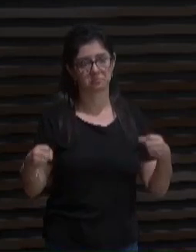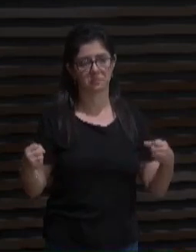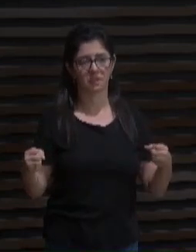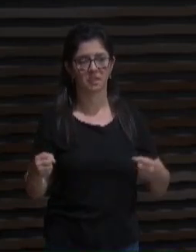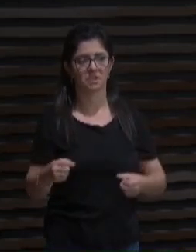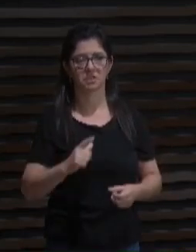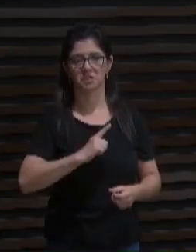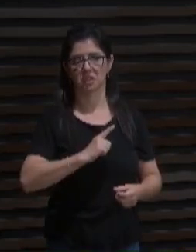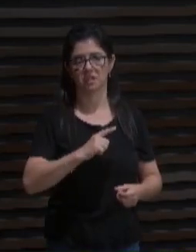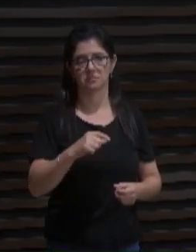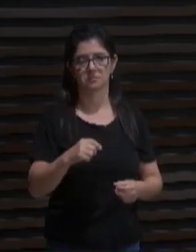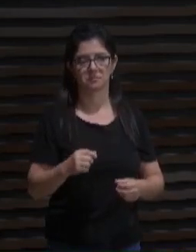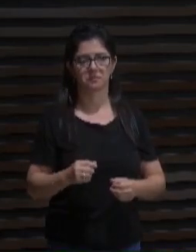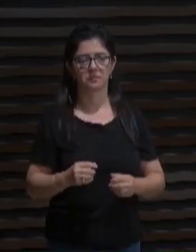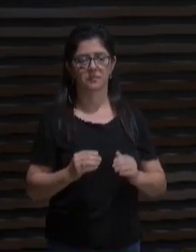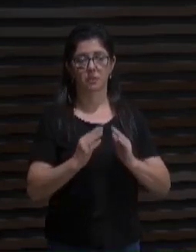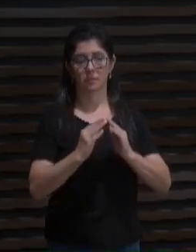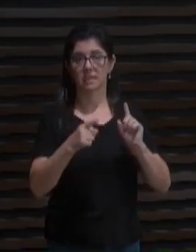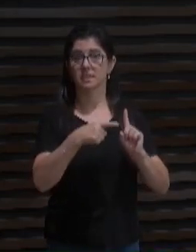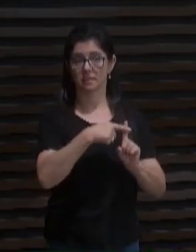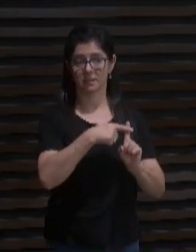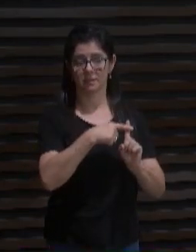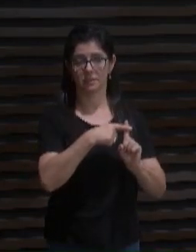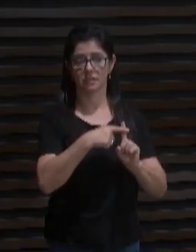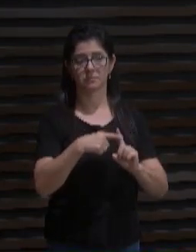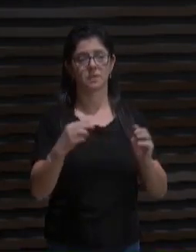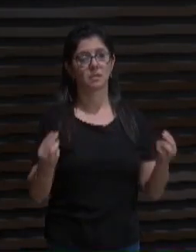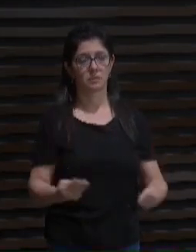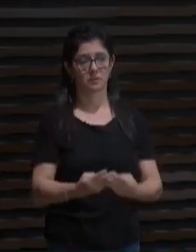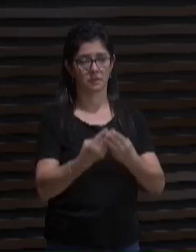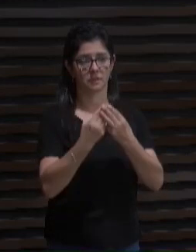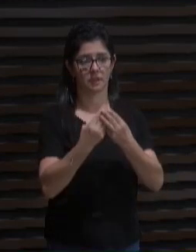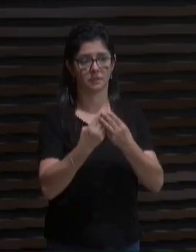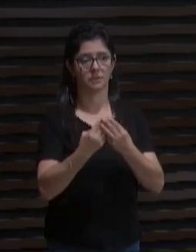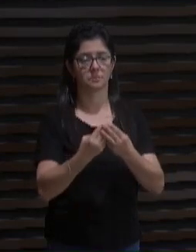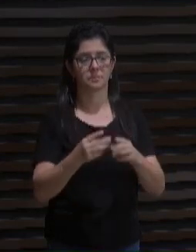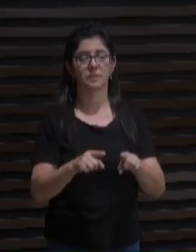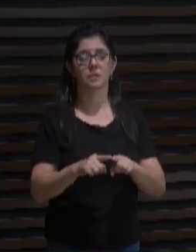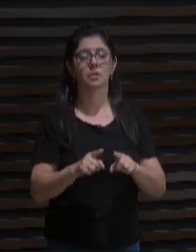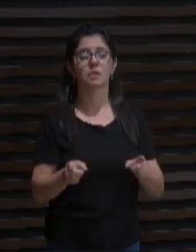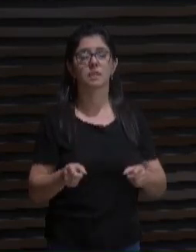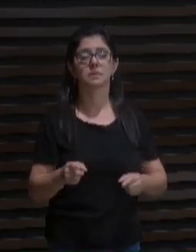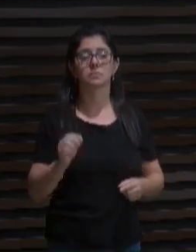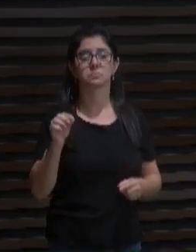sinagoga, parece que é importante. Mas sabe o que aconteceu com os religiosos de plantão?